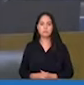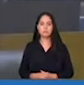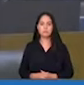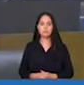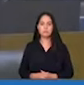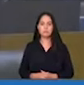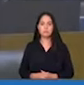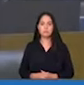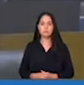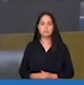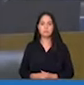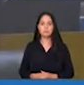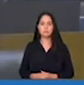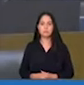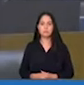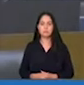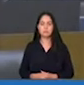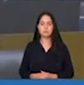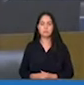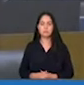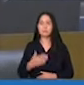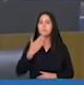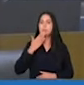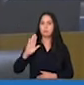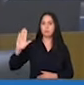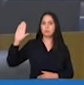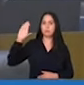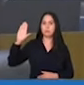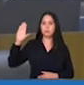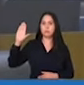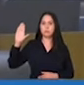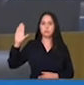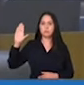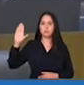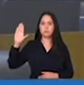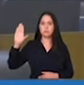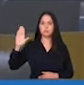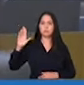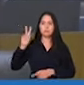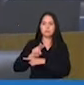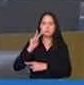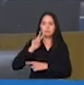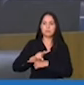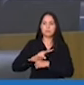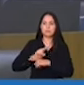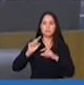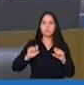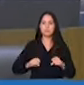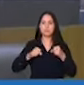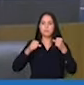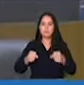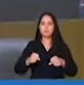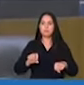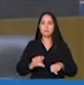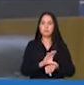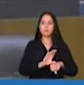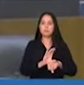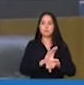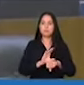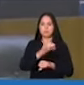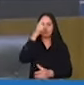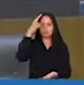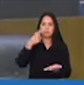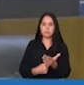respeito prometo manter defender cumprir a constituição